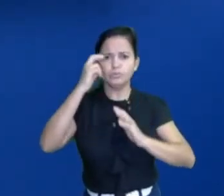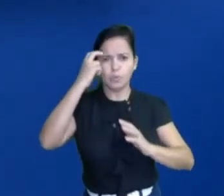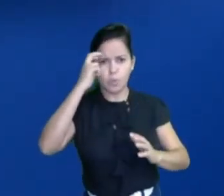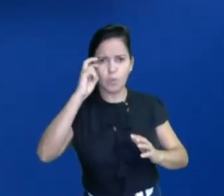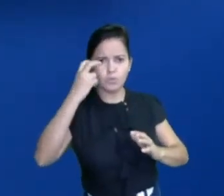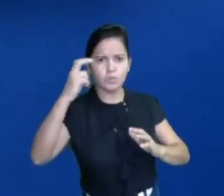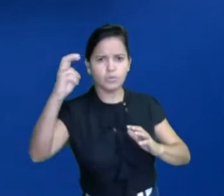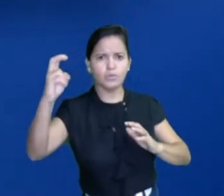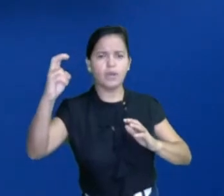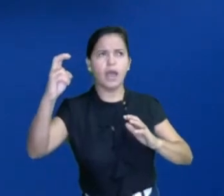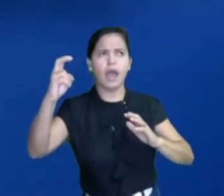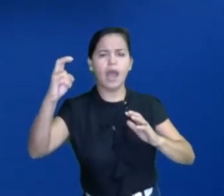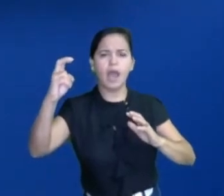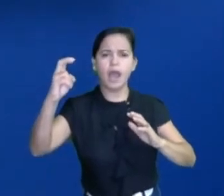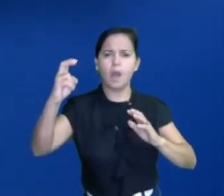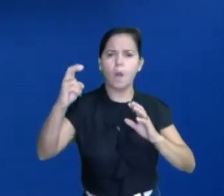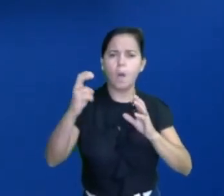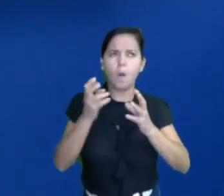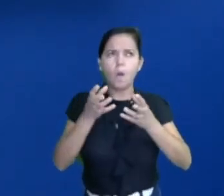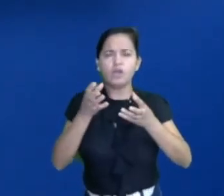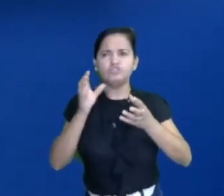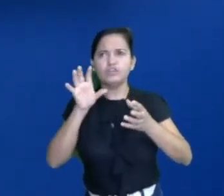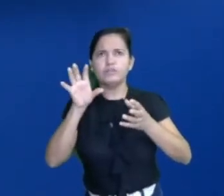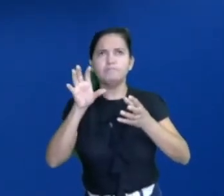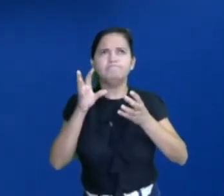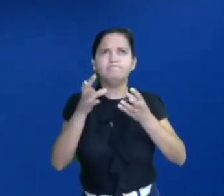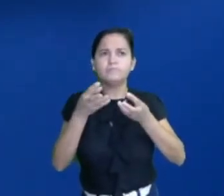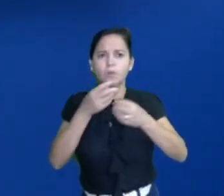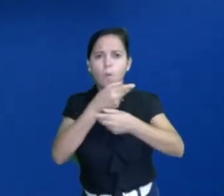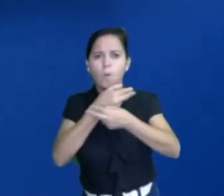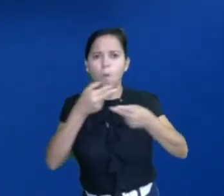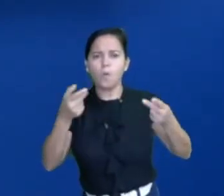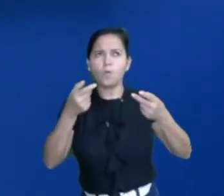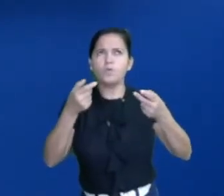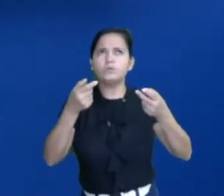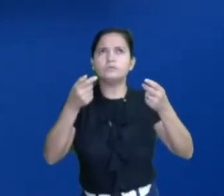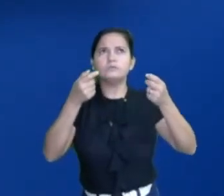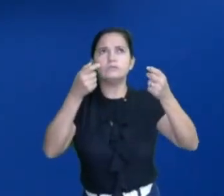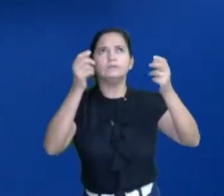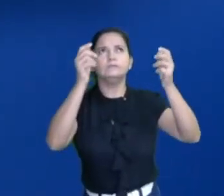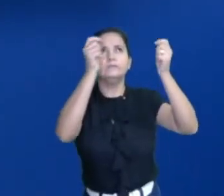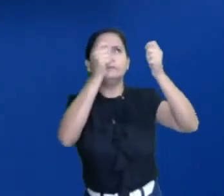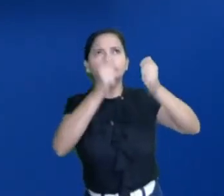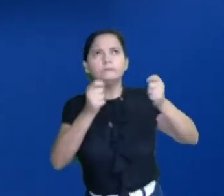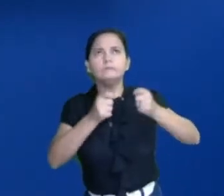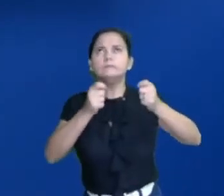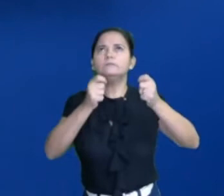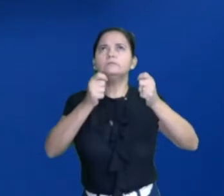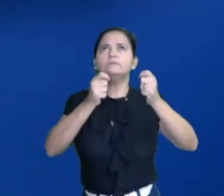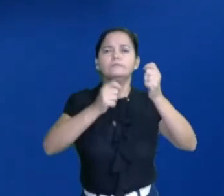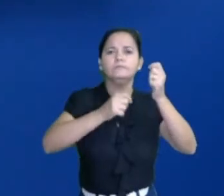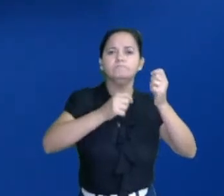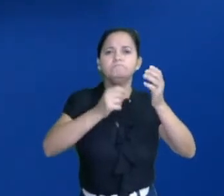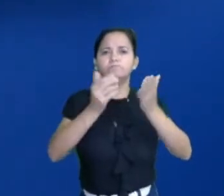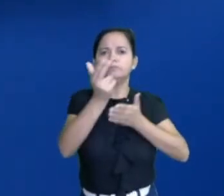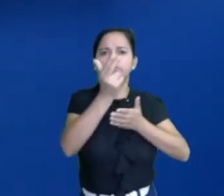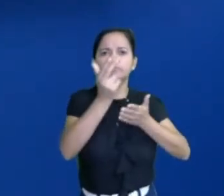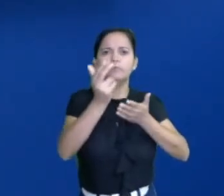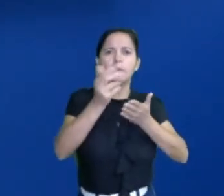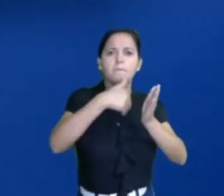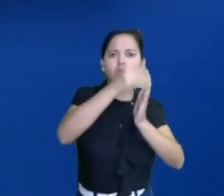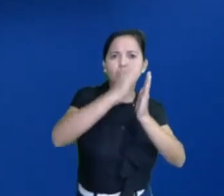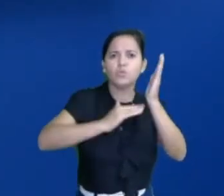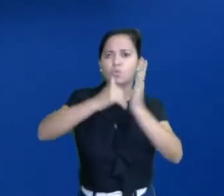concreto, palpável, como construções, esculturas, pinturas, isso eu chamo de